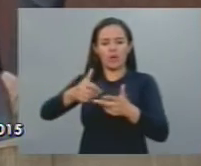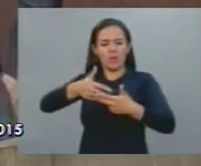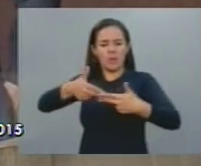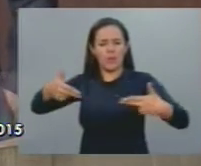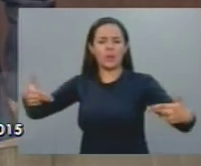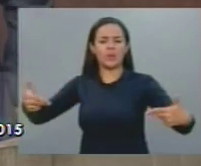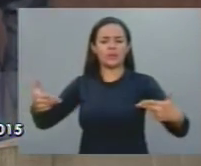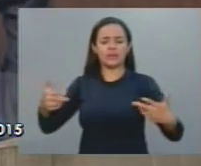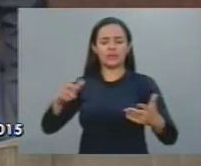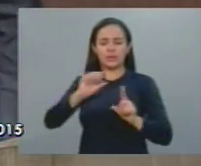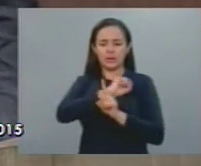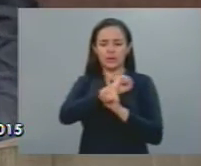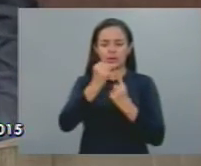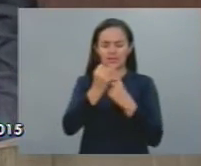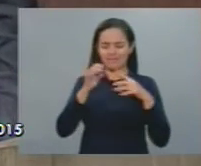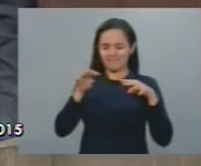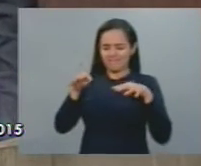cumprindo